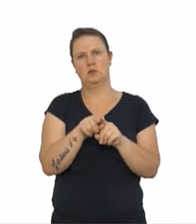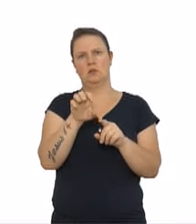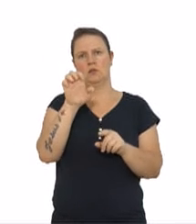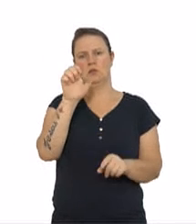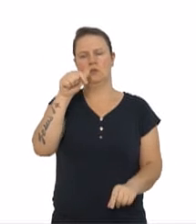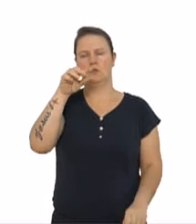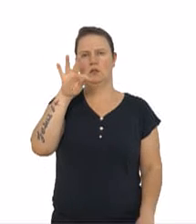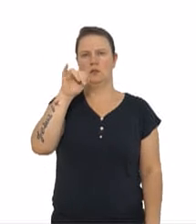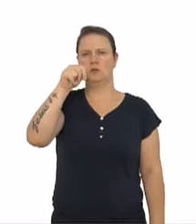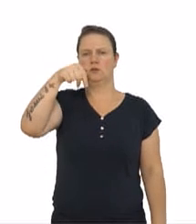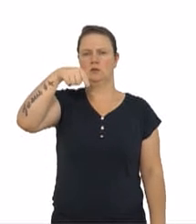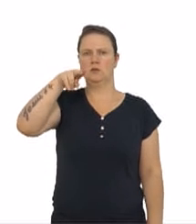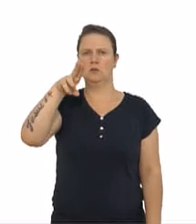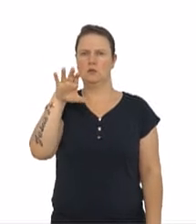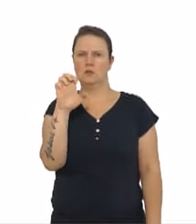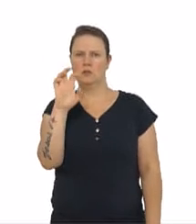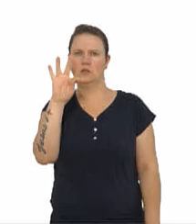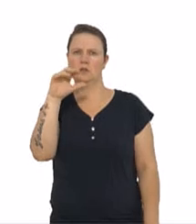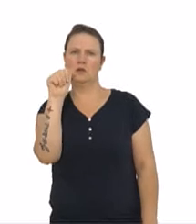etiquetar,